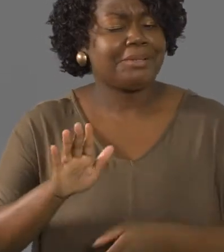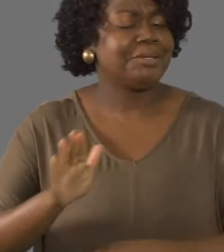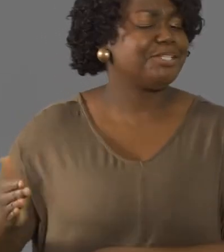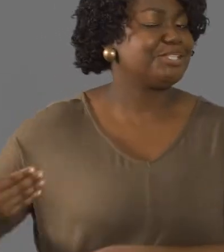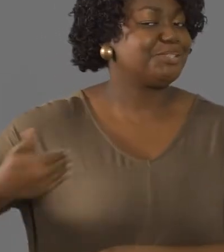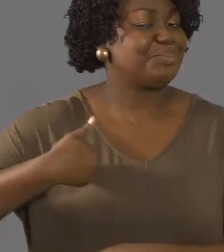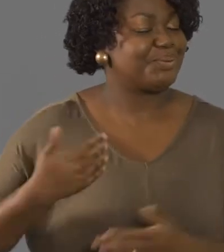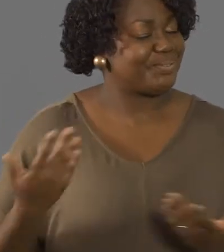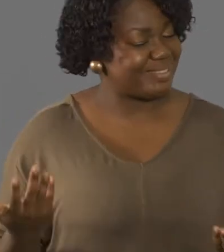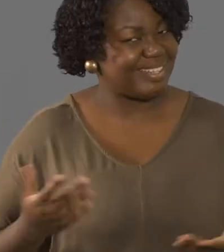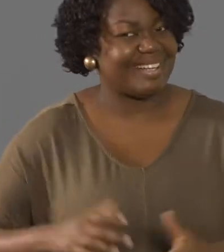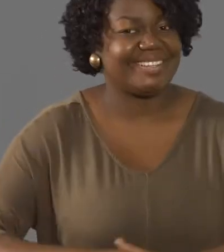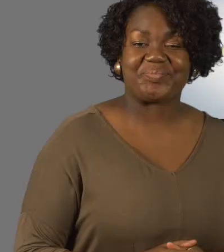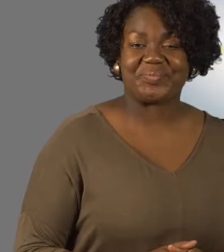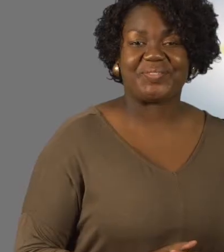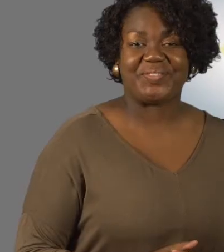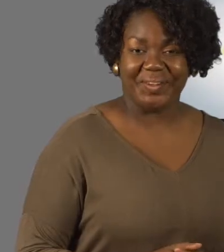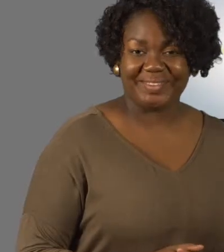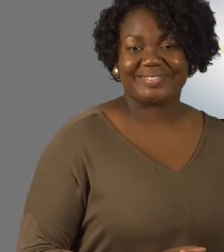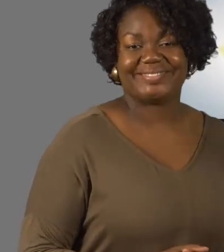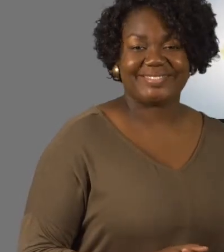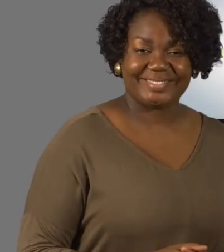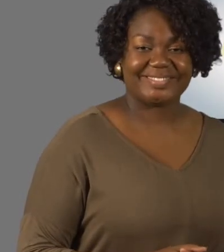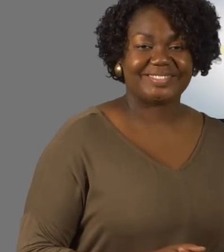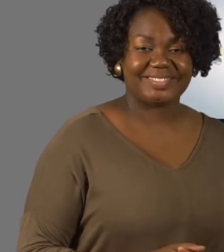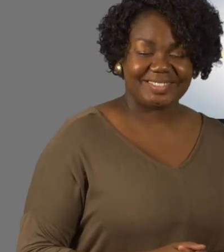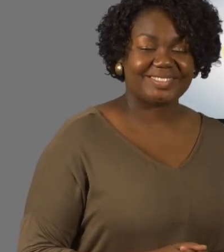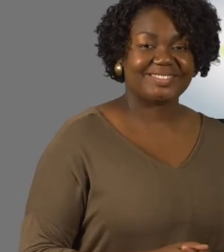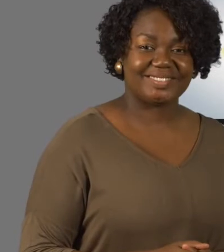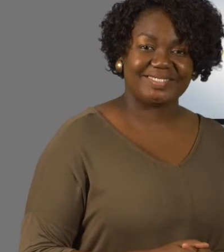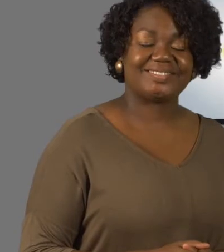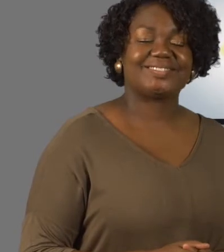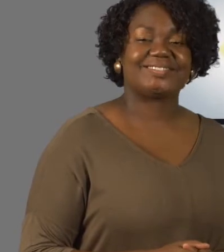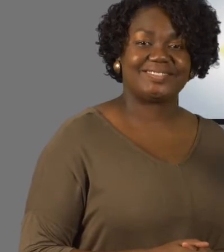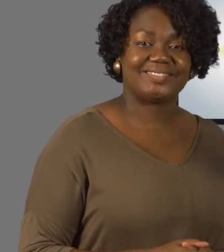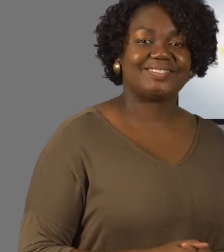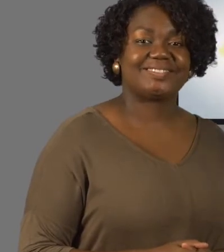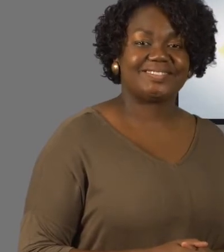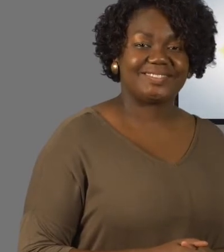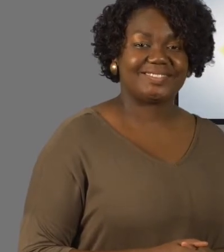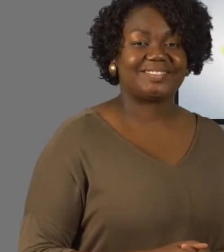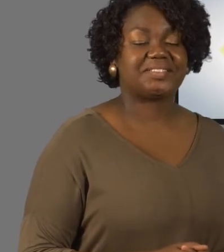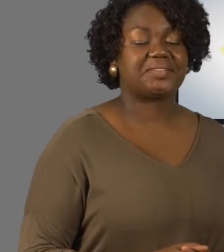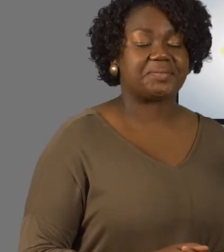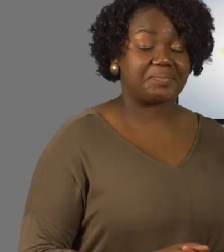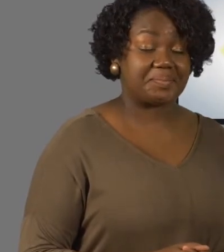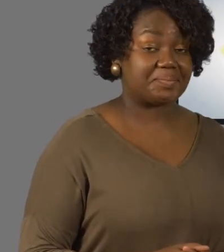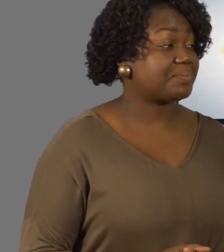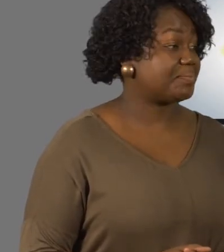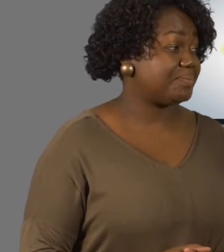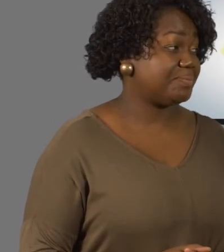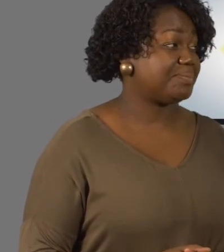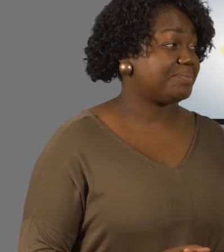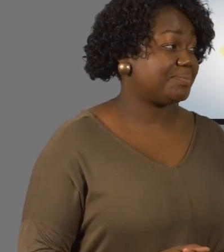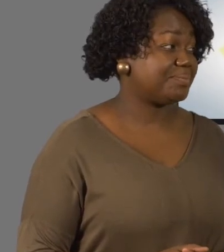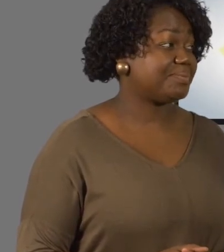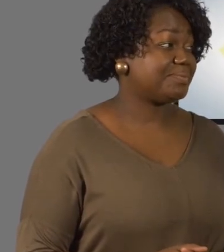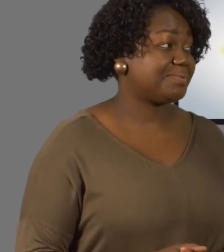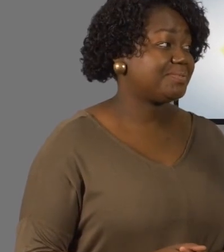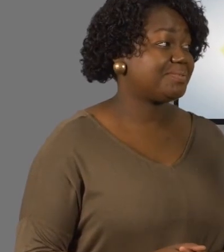filhos e a sua esposa. Agora vamos acompanhar uma história inspiradora, a da senhora